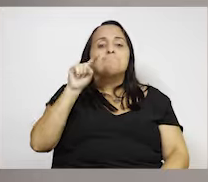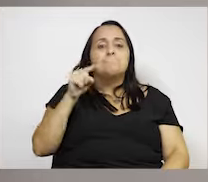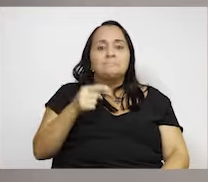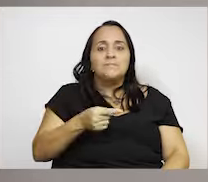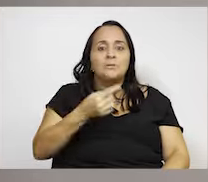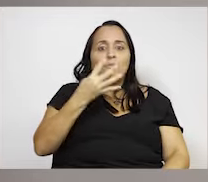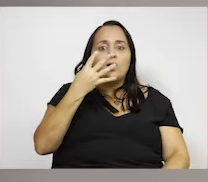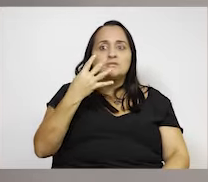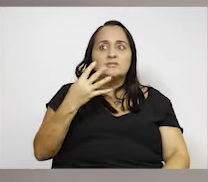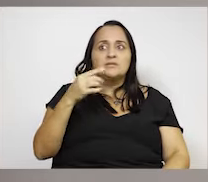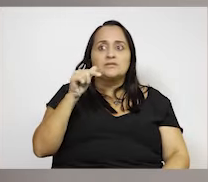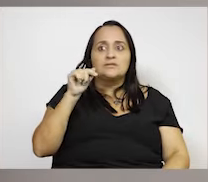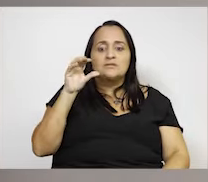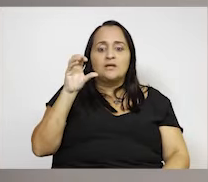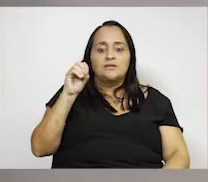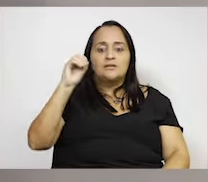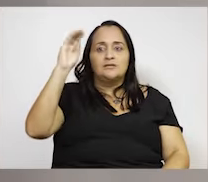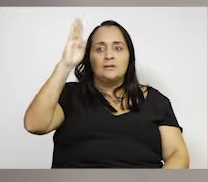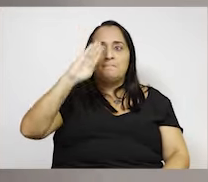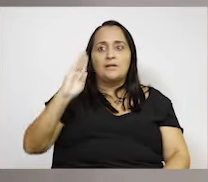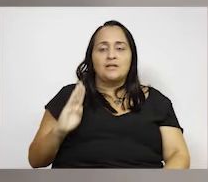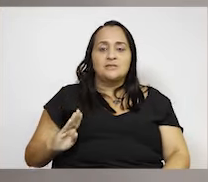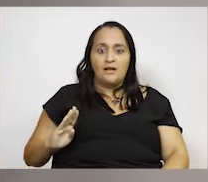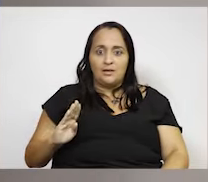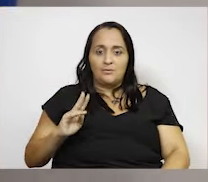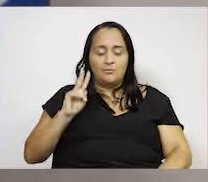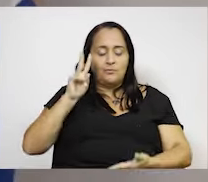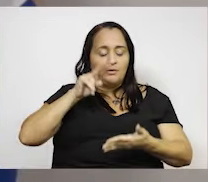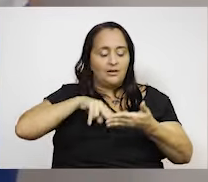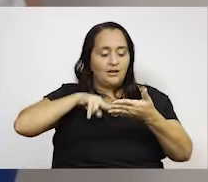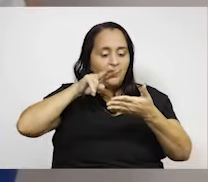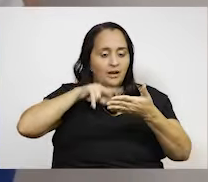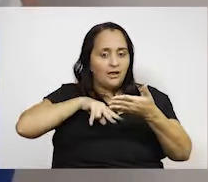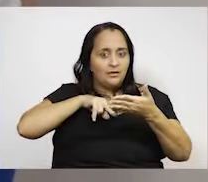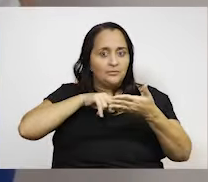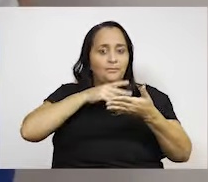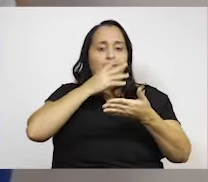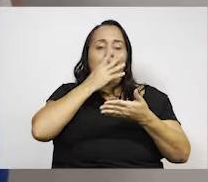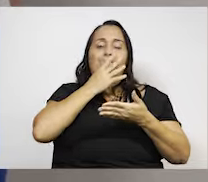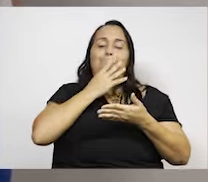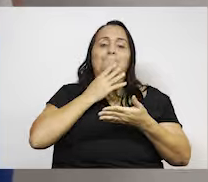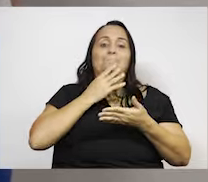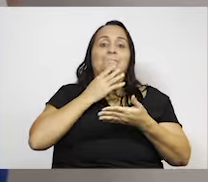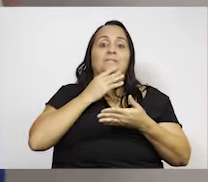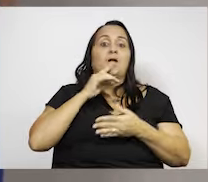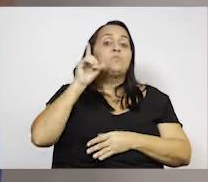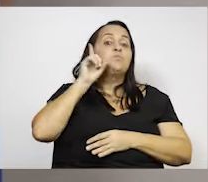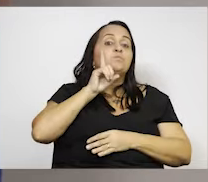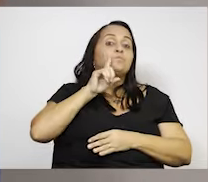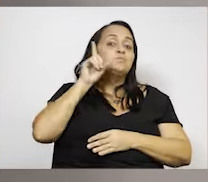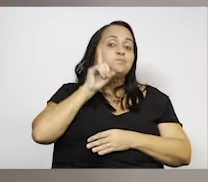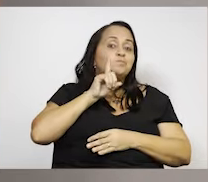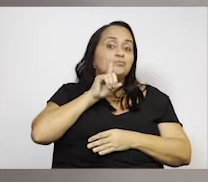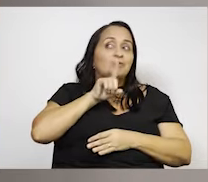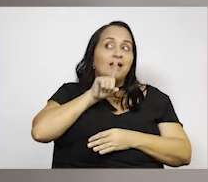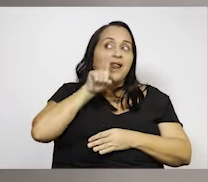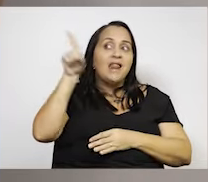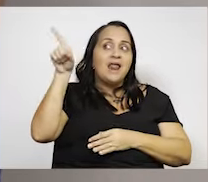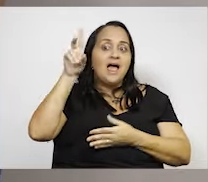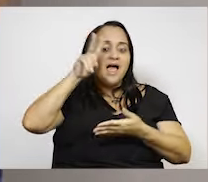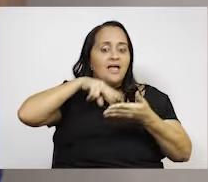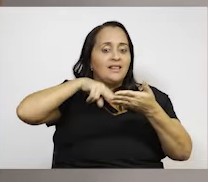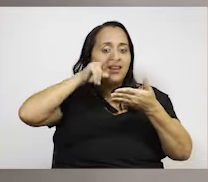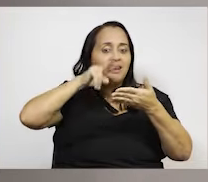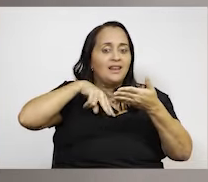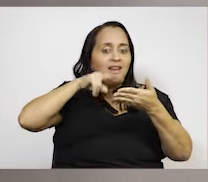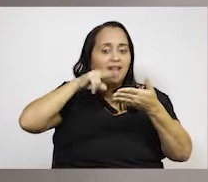tem 1.460 brasileiros lendo no Brasil. Tem leitores do Brasil. Nos Estados Unidos,